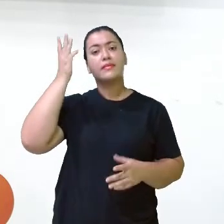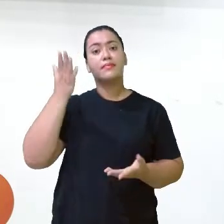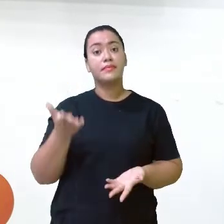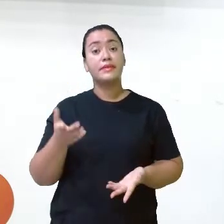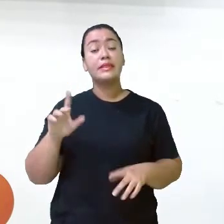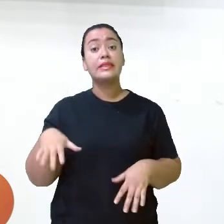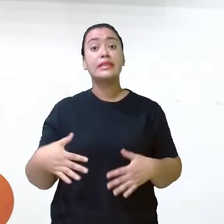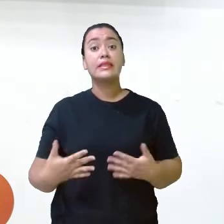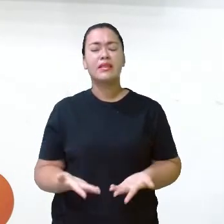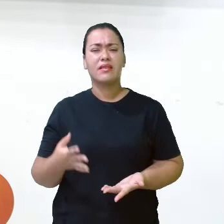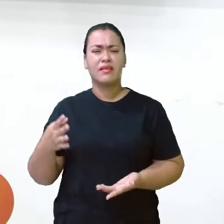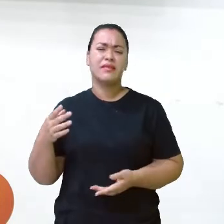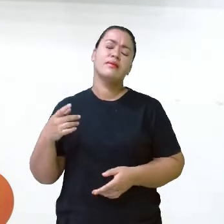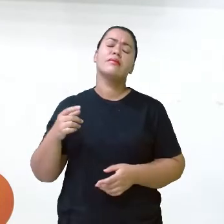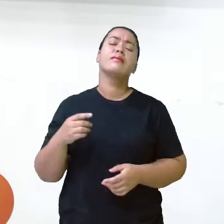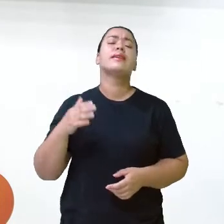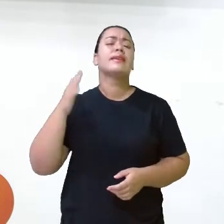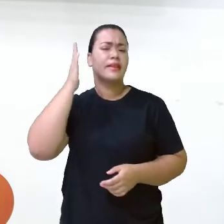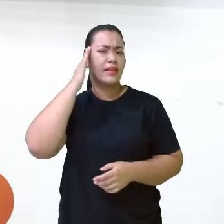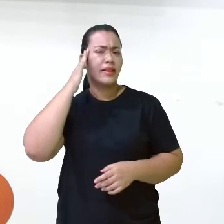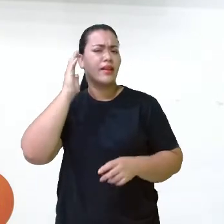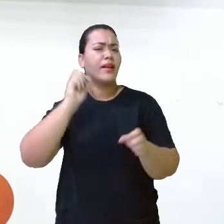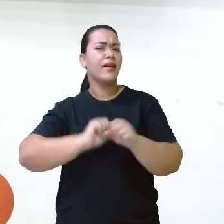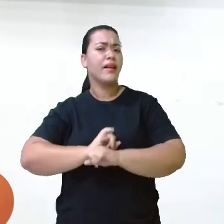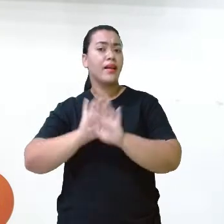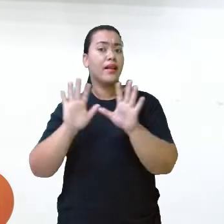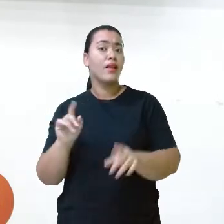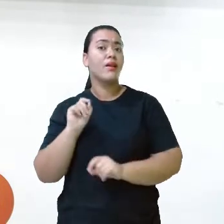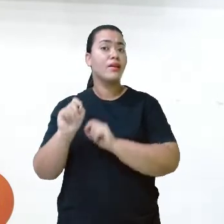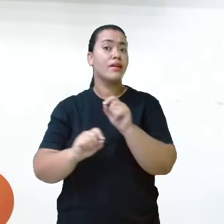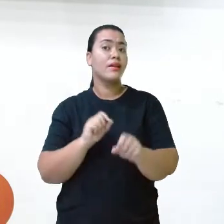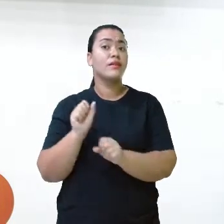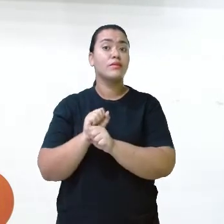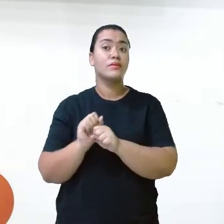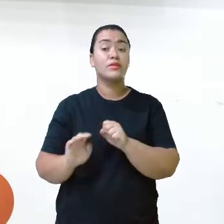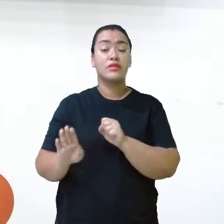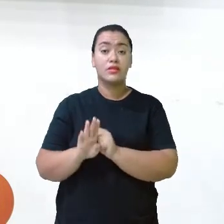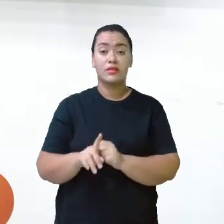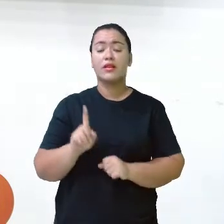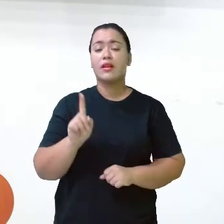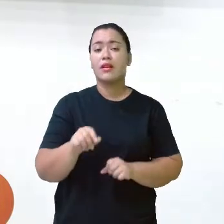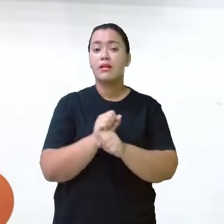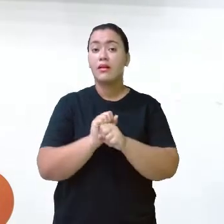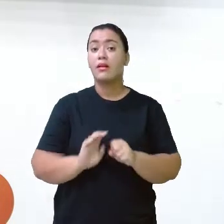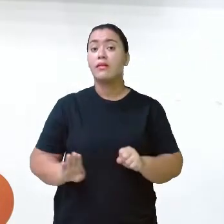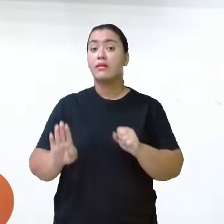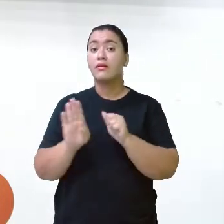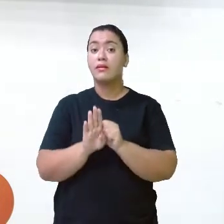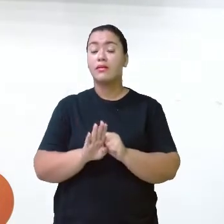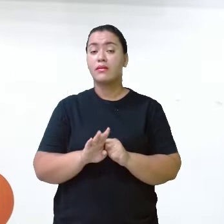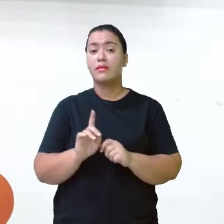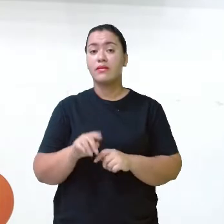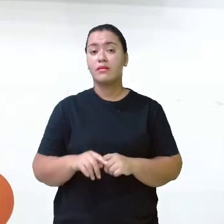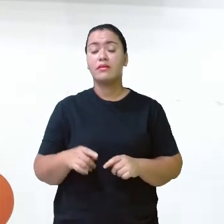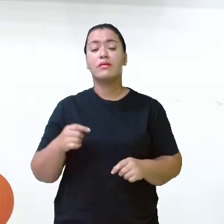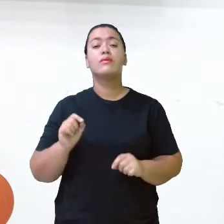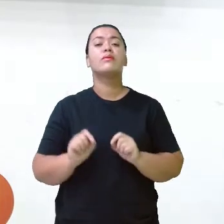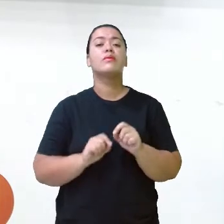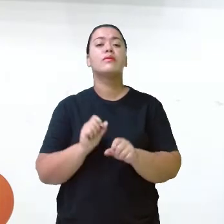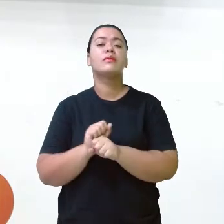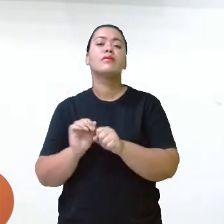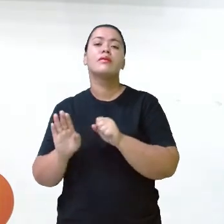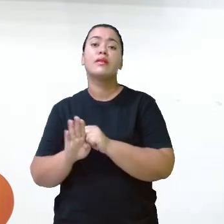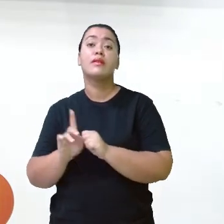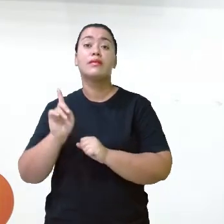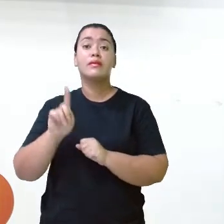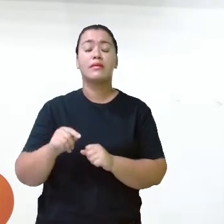deu para entender bem claramente o que são substantivos. Substantivos são, vamos ouvir de novo?